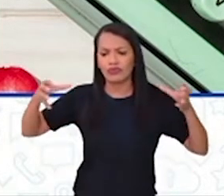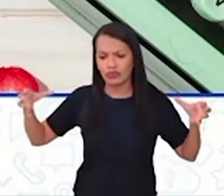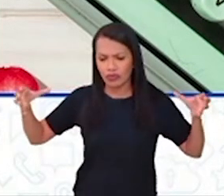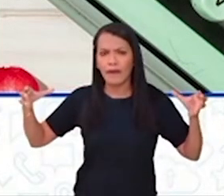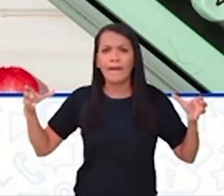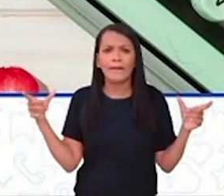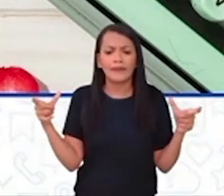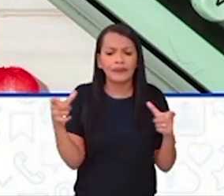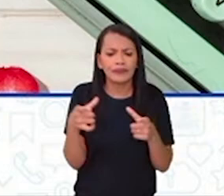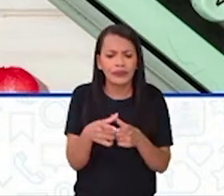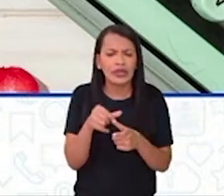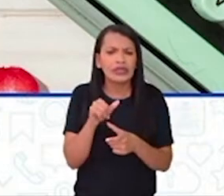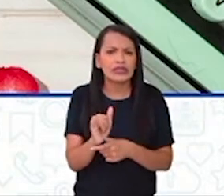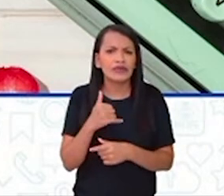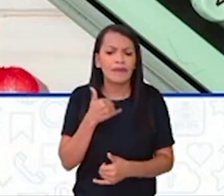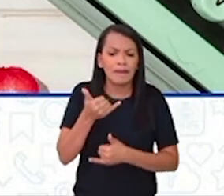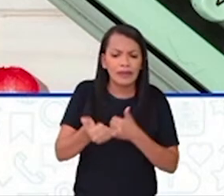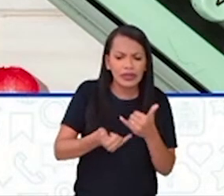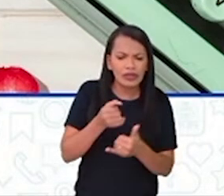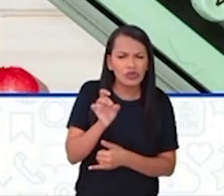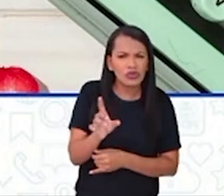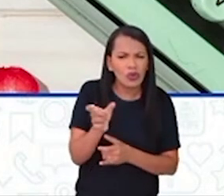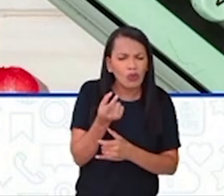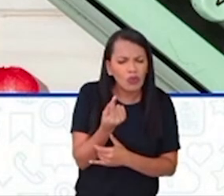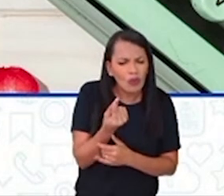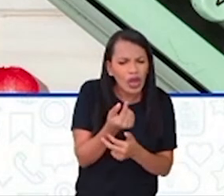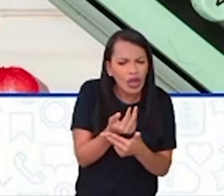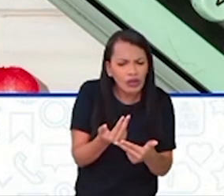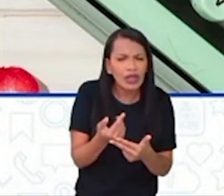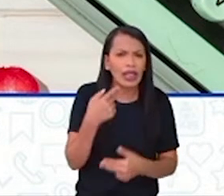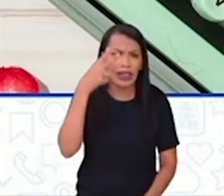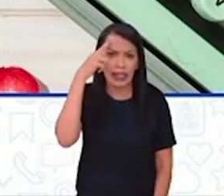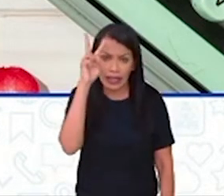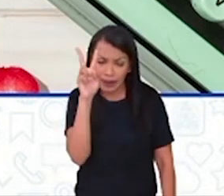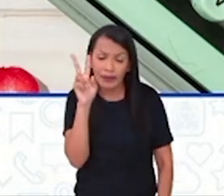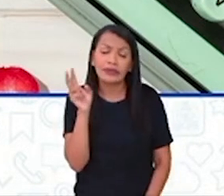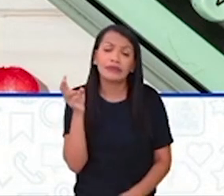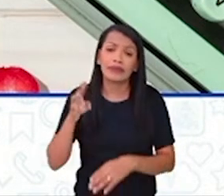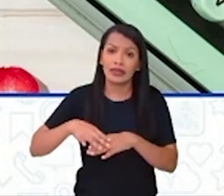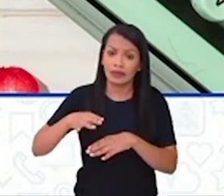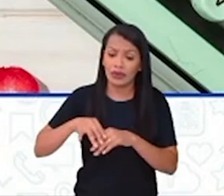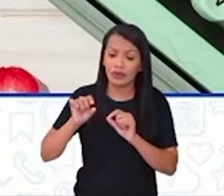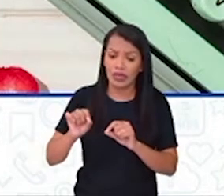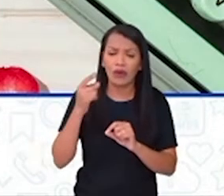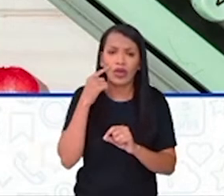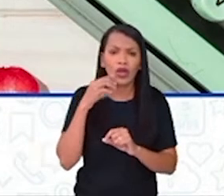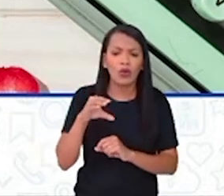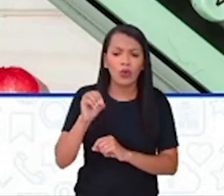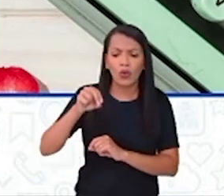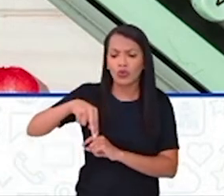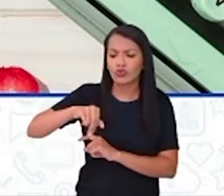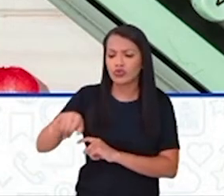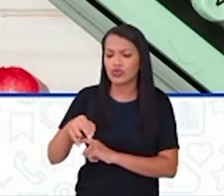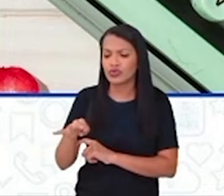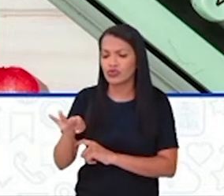hipônimos elementos. É como se a gente estivesse brincando com um conjunto. Lembram de matemática, o conjunto e os elementos do conjunto? Pronto.